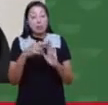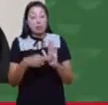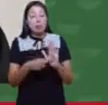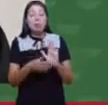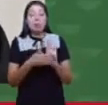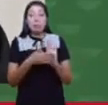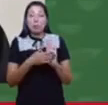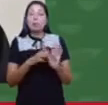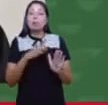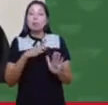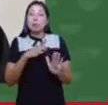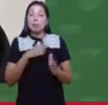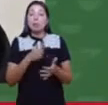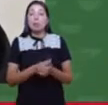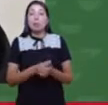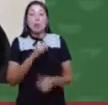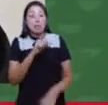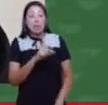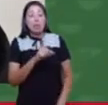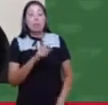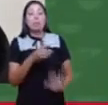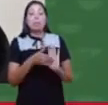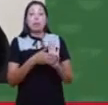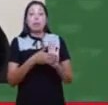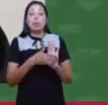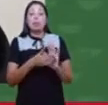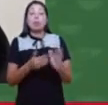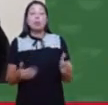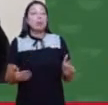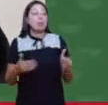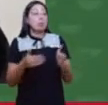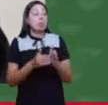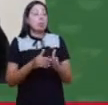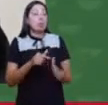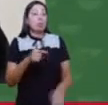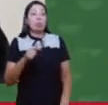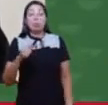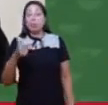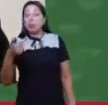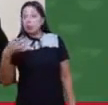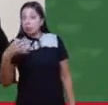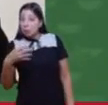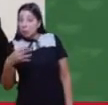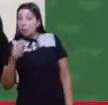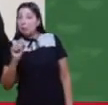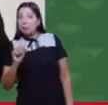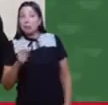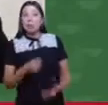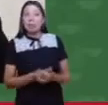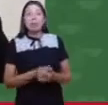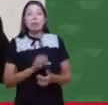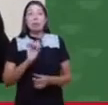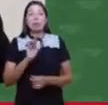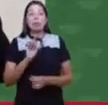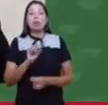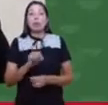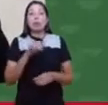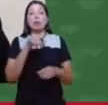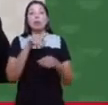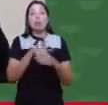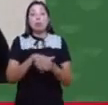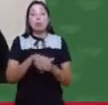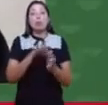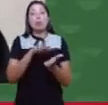propõe. Ele propõe o limite que 2024 serão apenas os